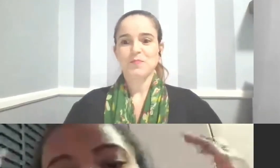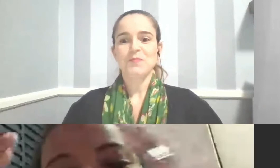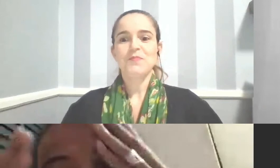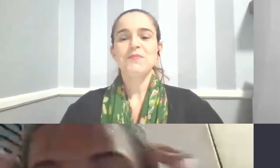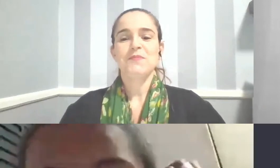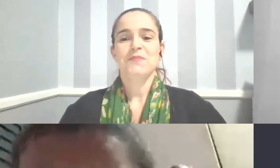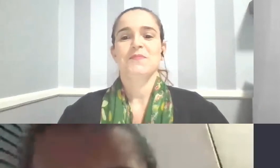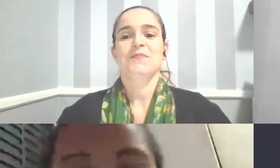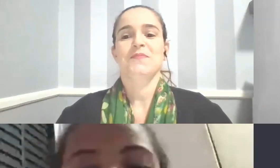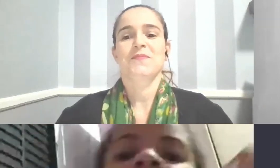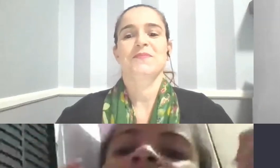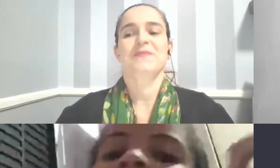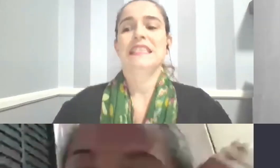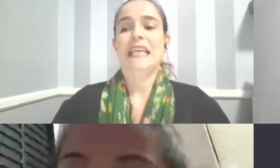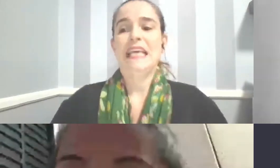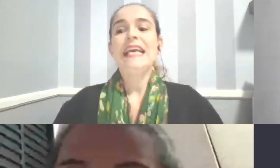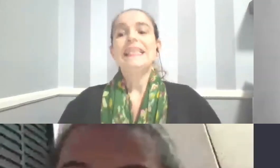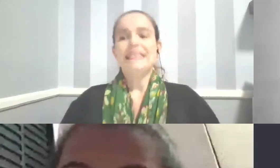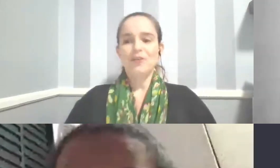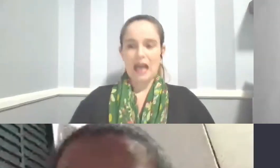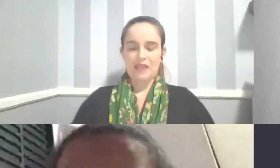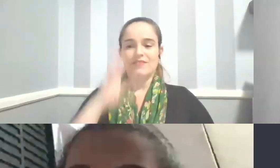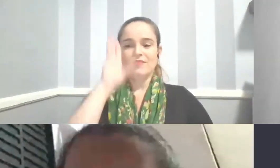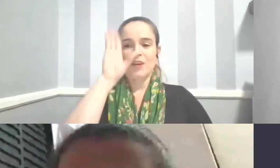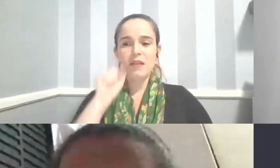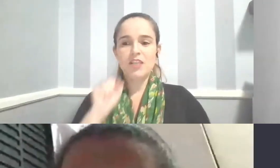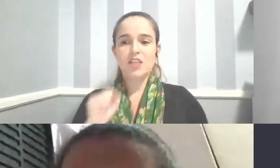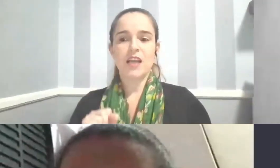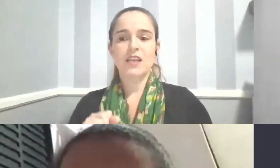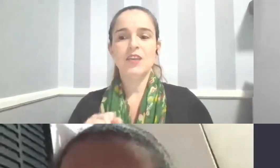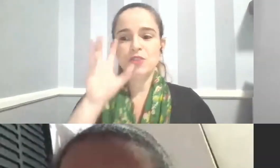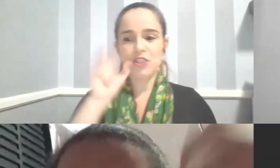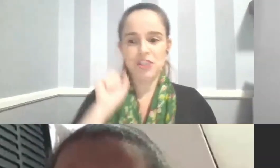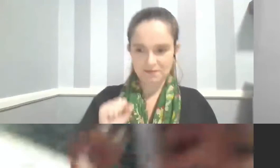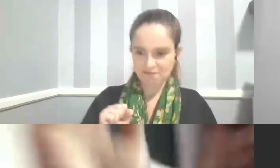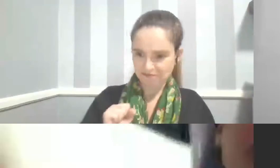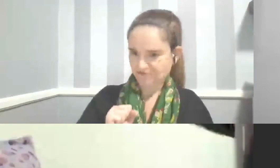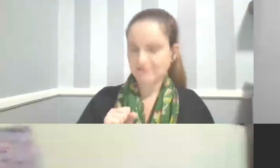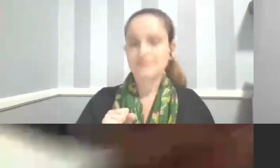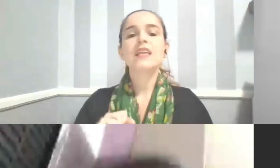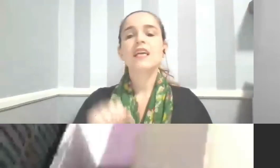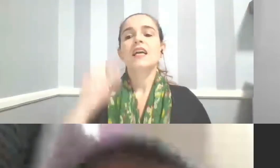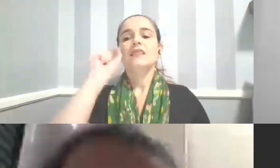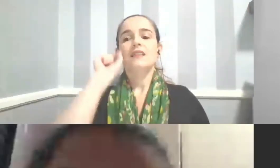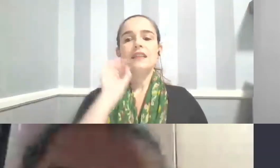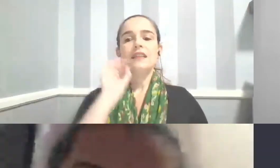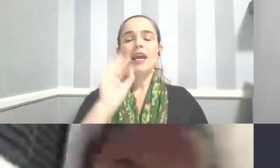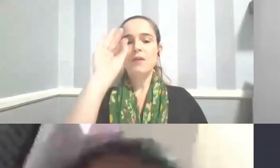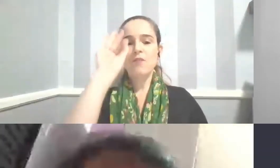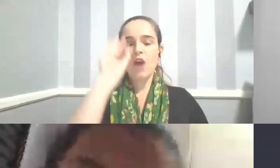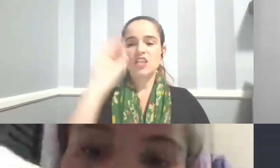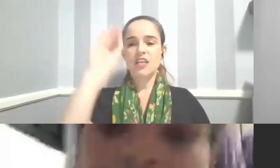trás. Atrás. Então tá. Vamos imaginar que tia. Você